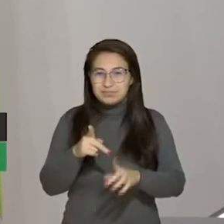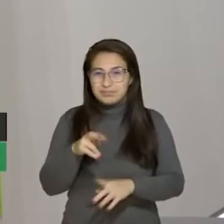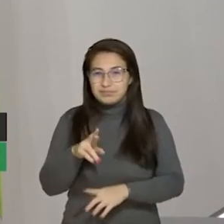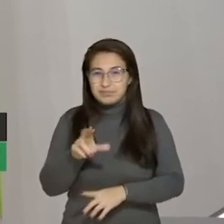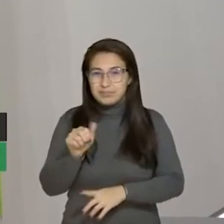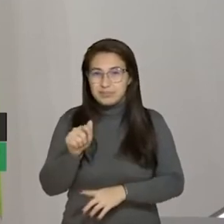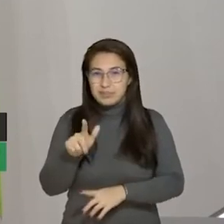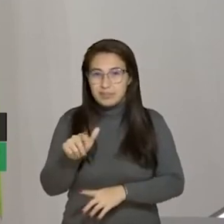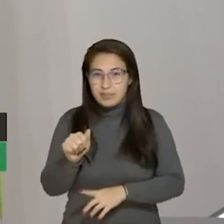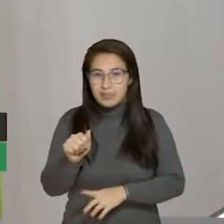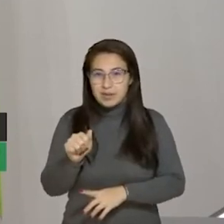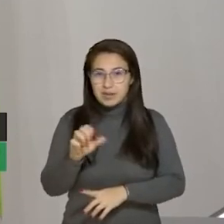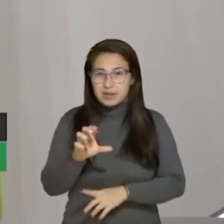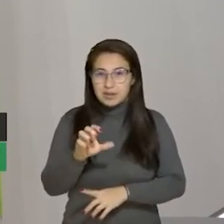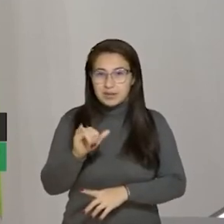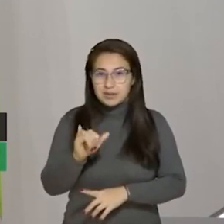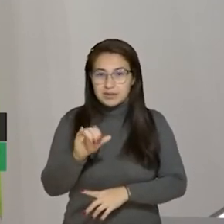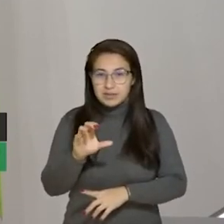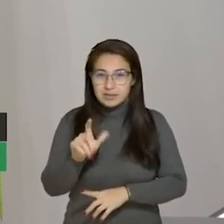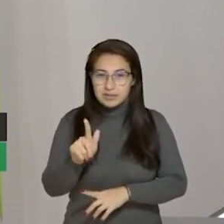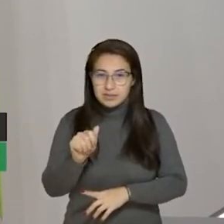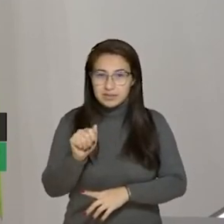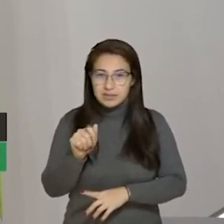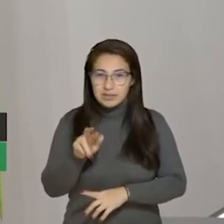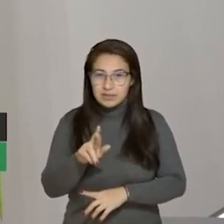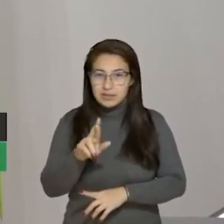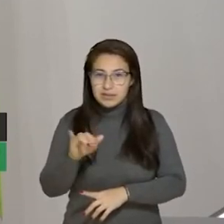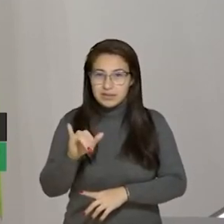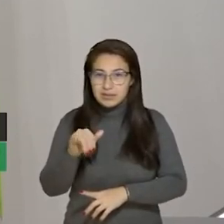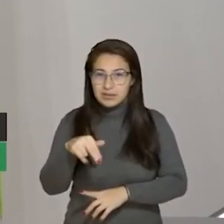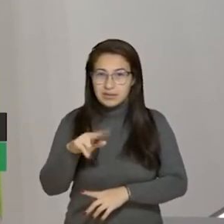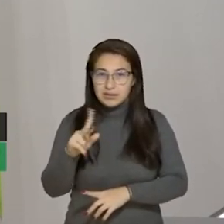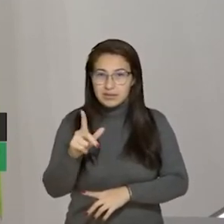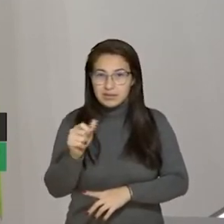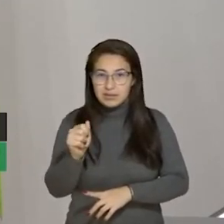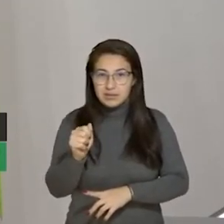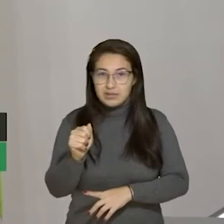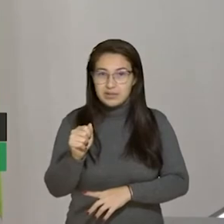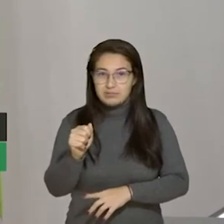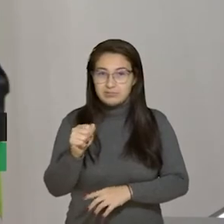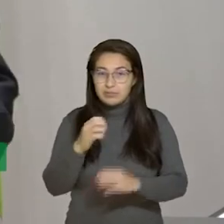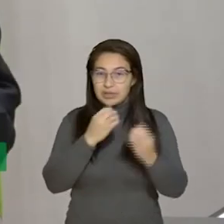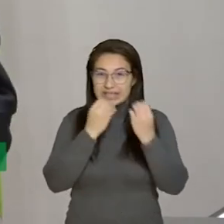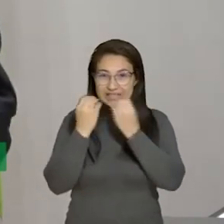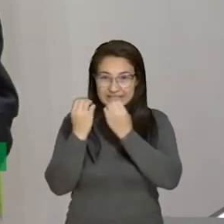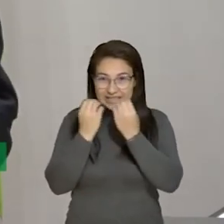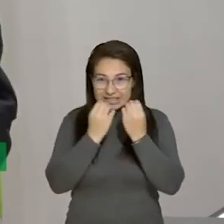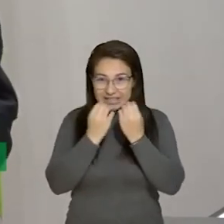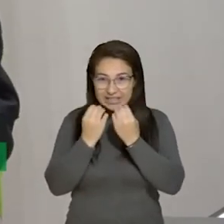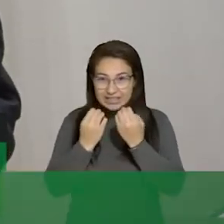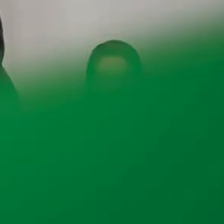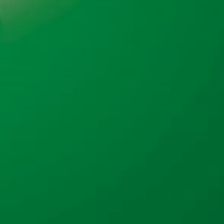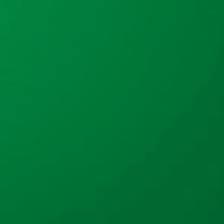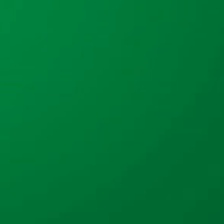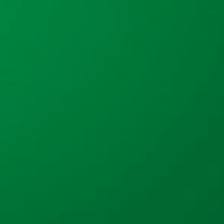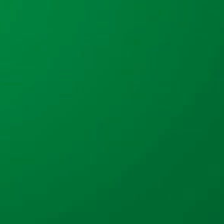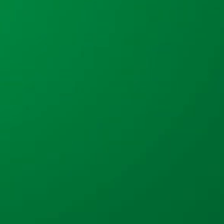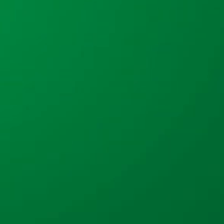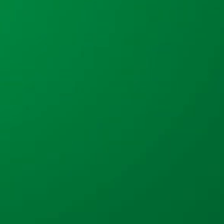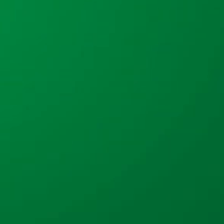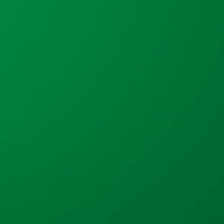Praga da cigarrinha no milho no nosso Oeste Catarinense isso foi que nos inspirou eu apresentei esse projeto de